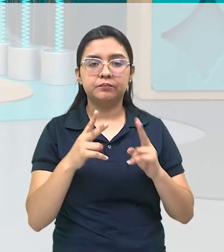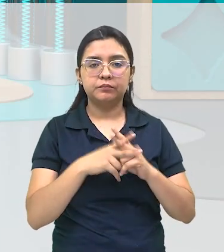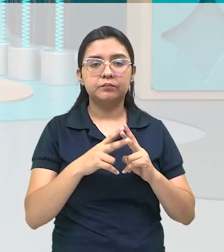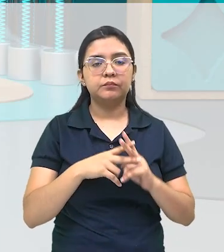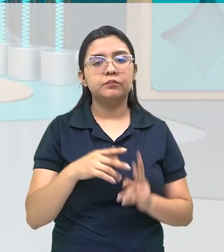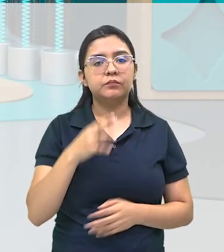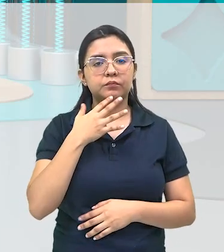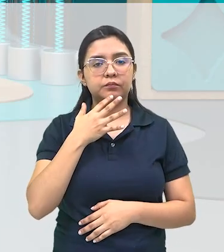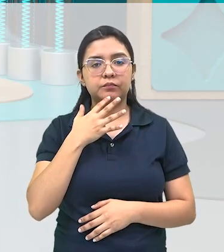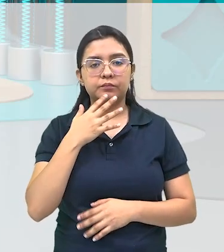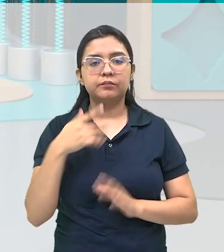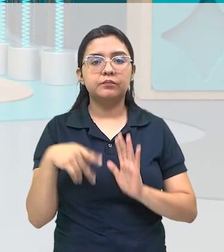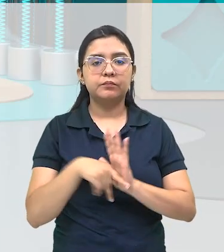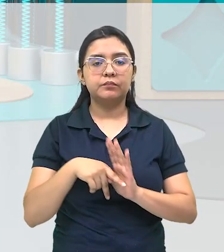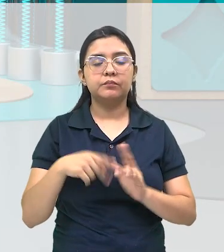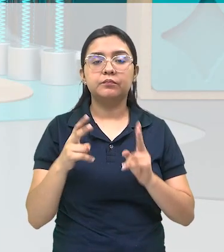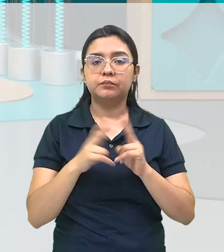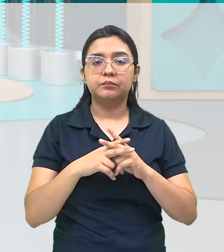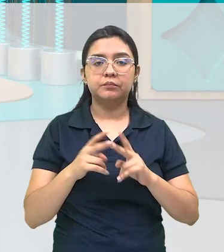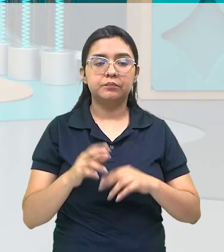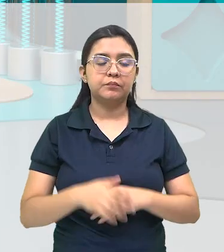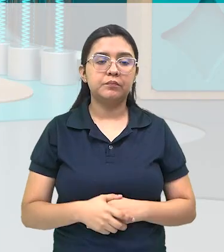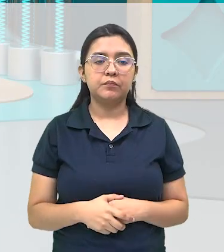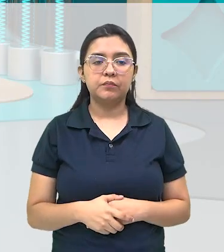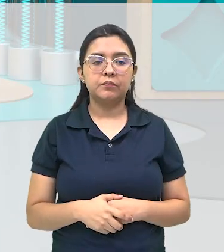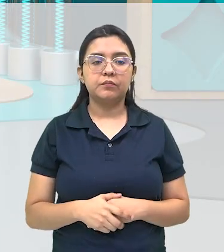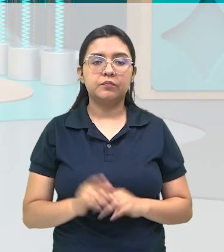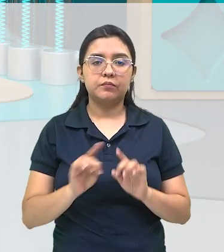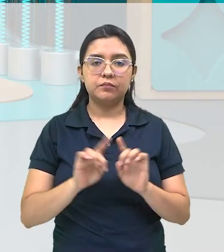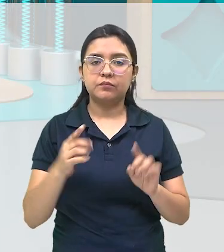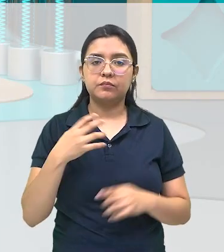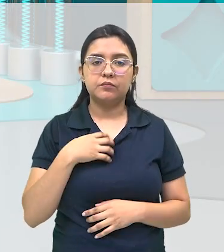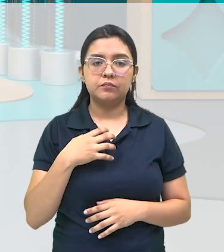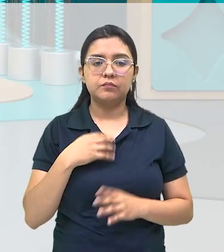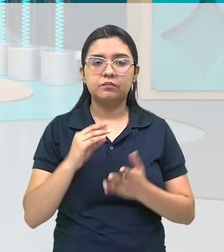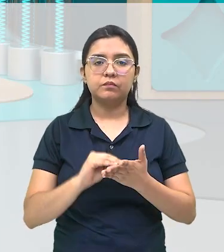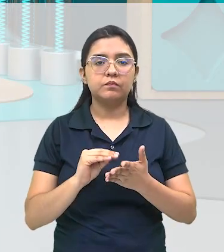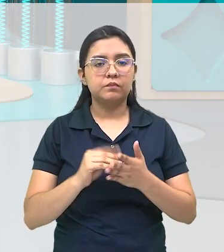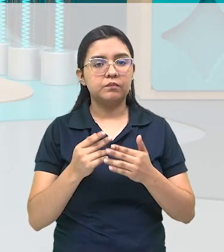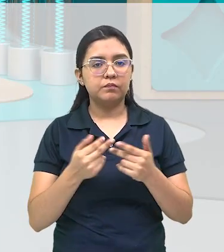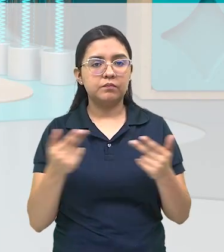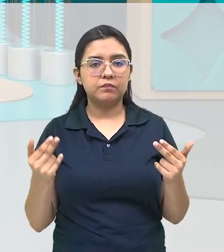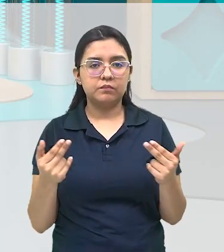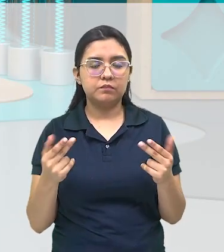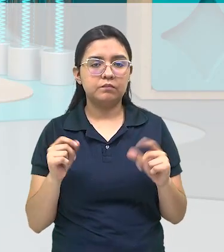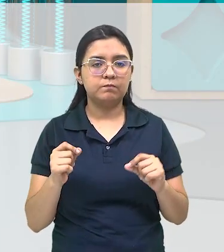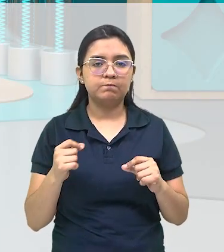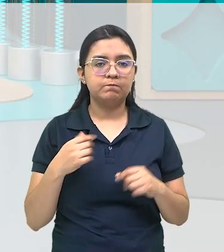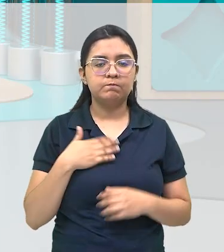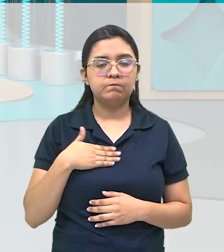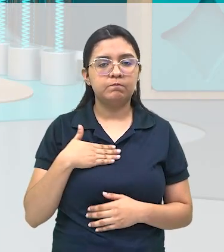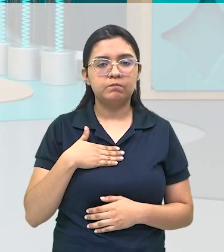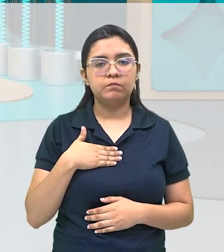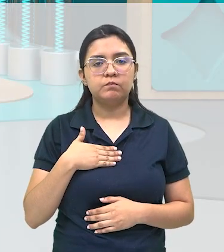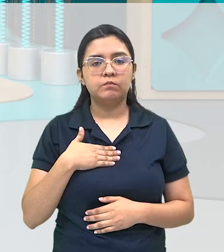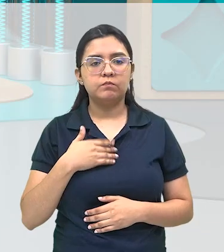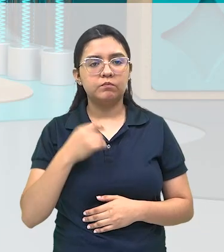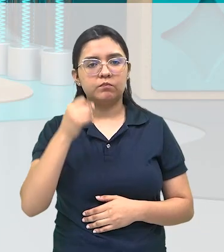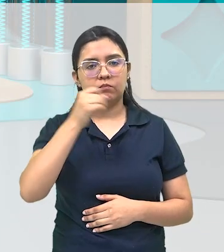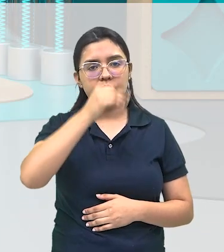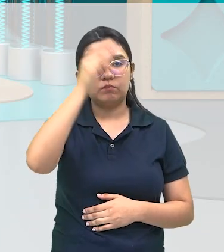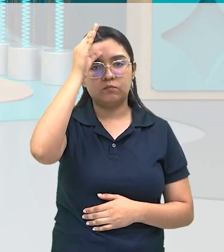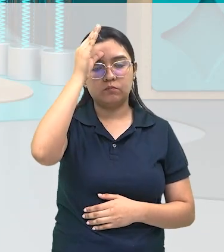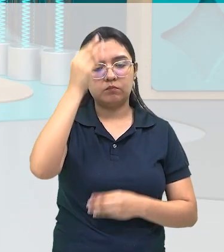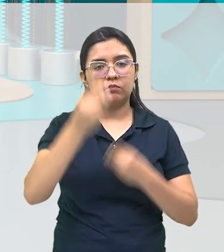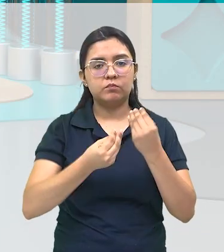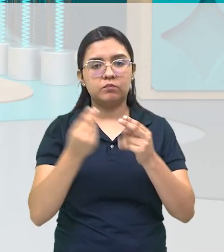esses conhecimentos de luta já. Mas ele sentia que faltava algo, que ele não estava satisfeito com todos aqueles conhecimentos de